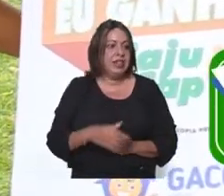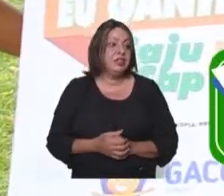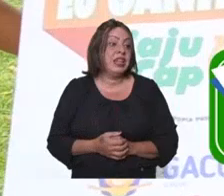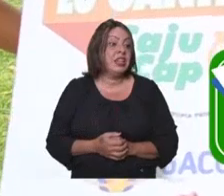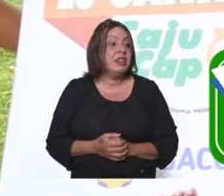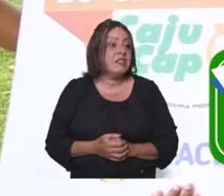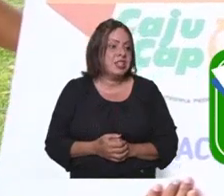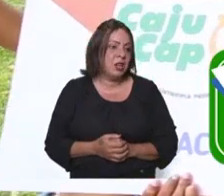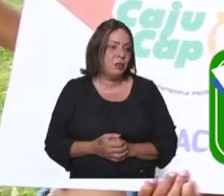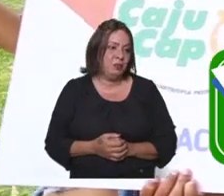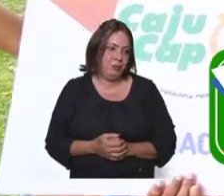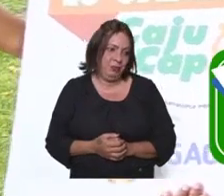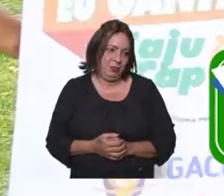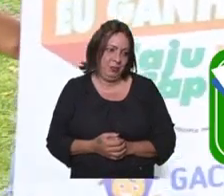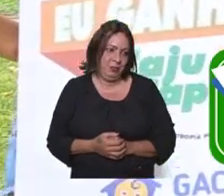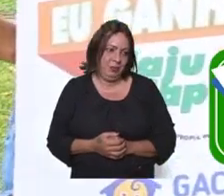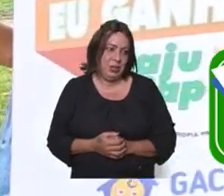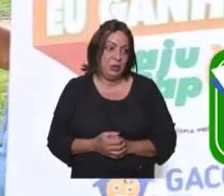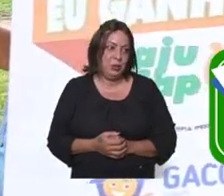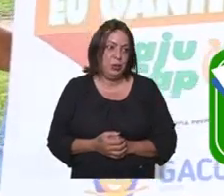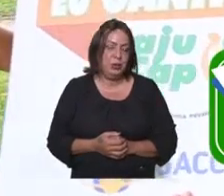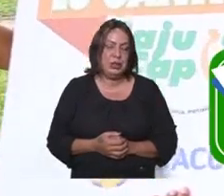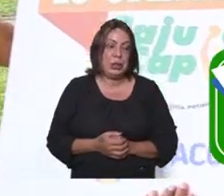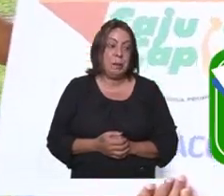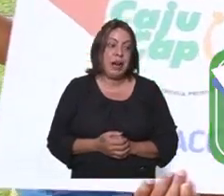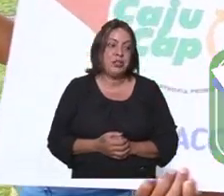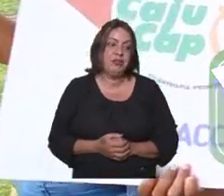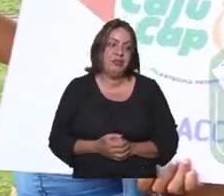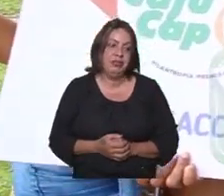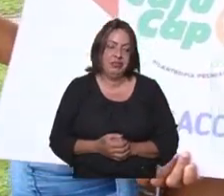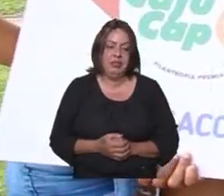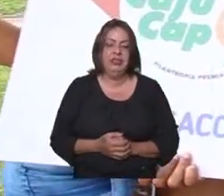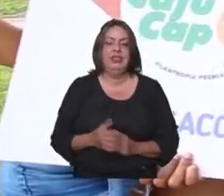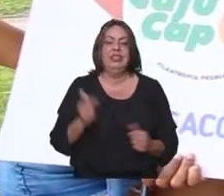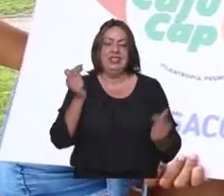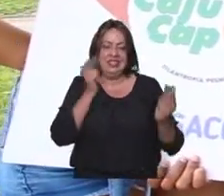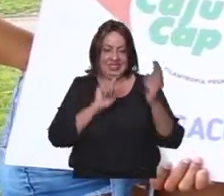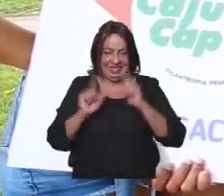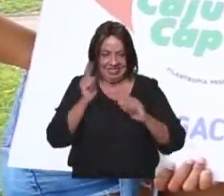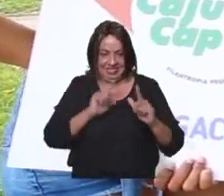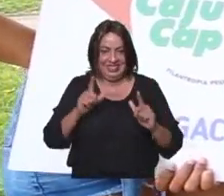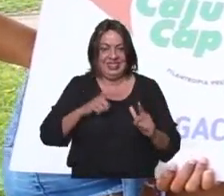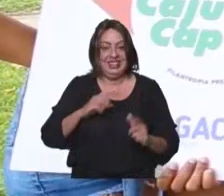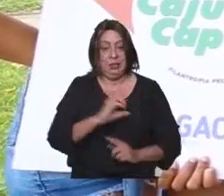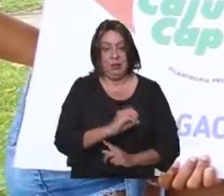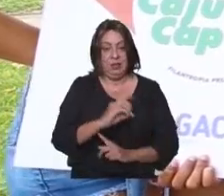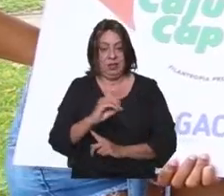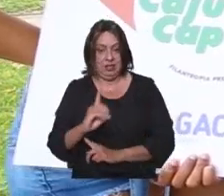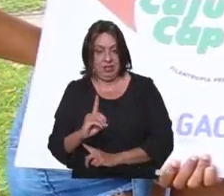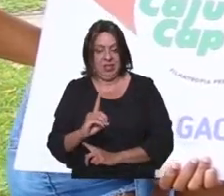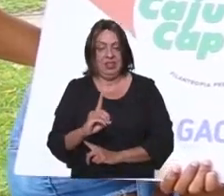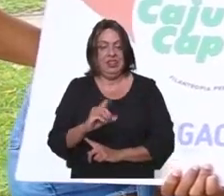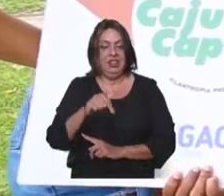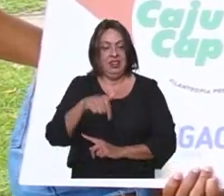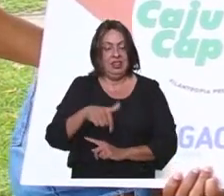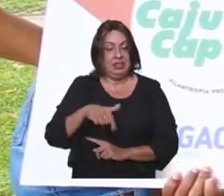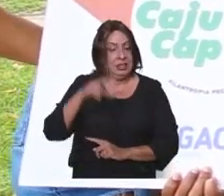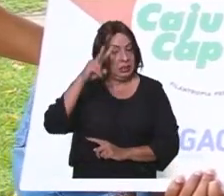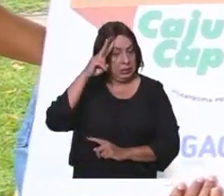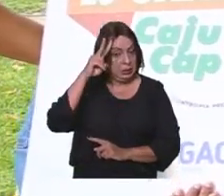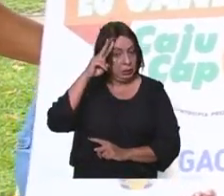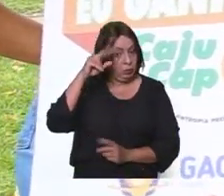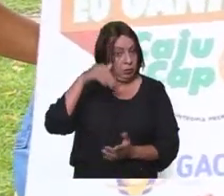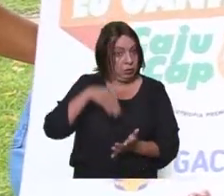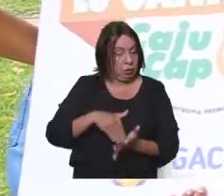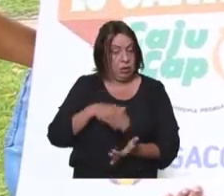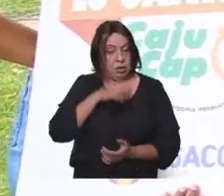feliz por o José ter sido contemplado essa semana. E vem adquirir, viu, aqui na Orlando Dantas, de segunda a sábado, viu?